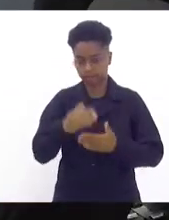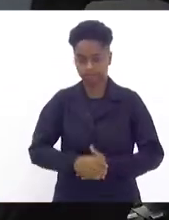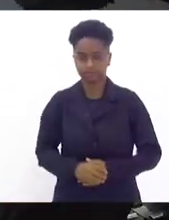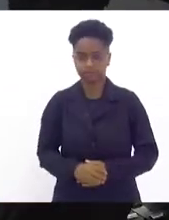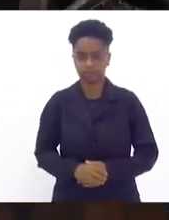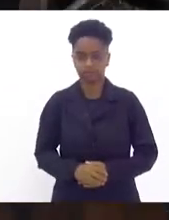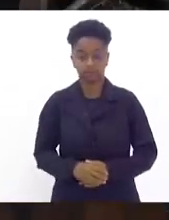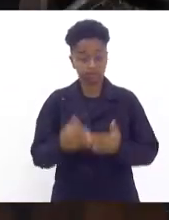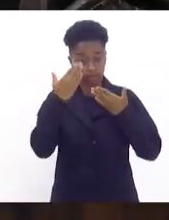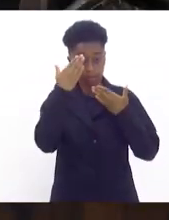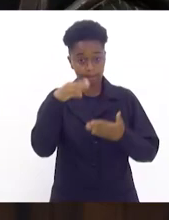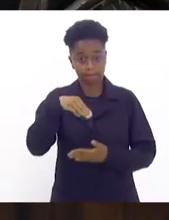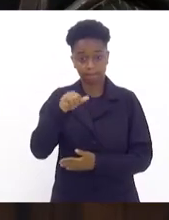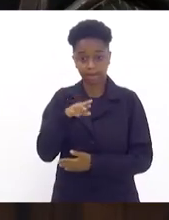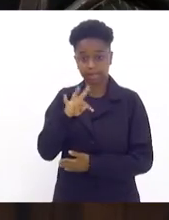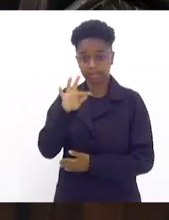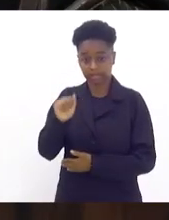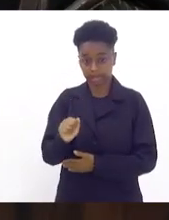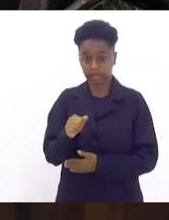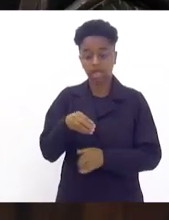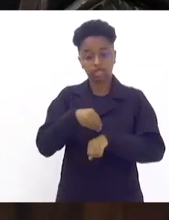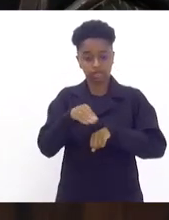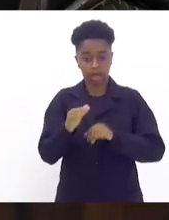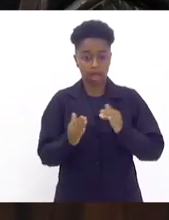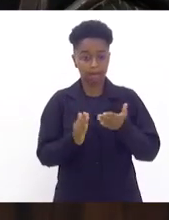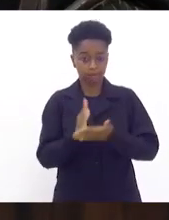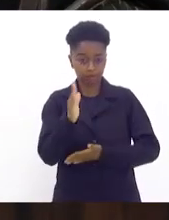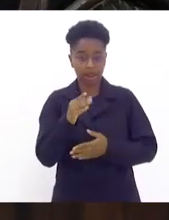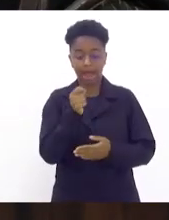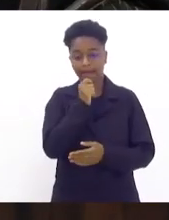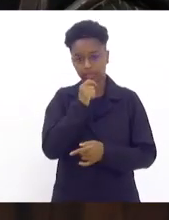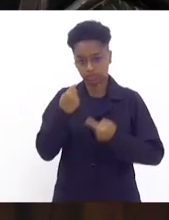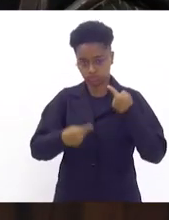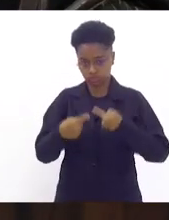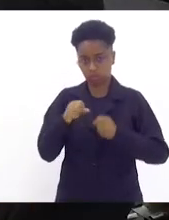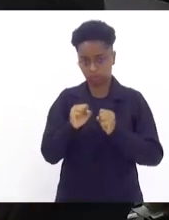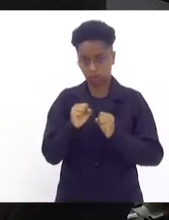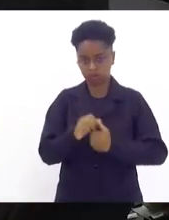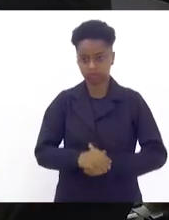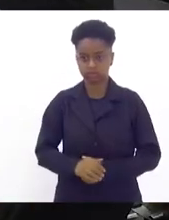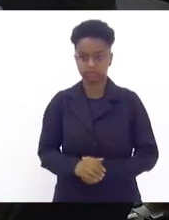Obrigada, deputada Marta Rocha. A indicação foi aprovada. Em discussão ainda.